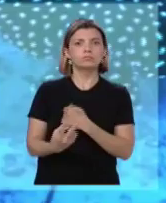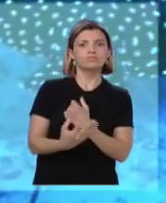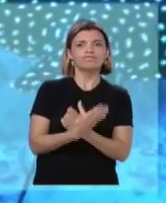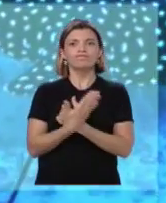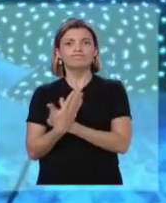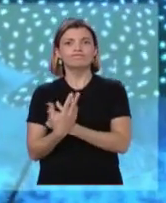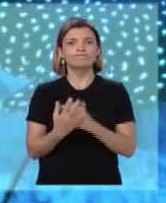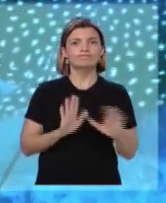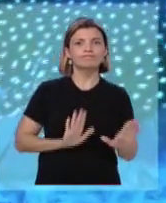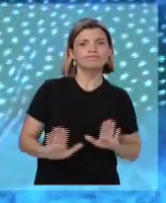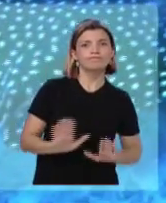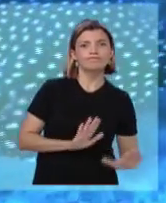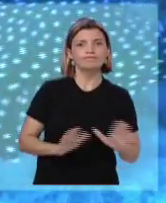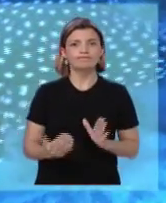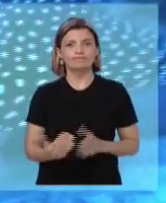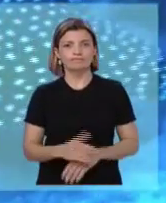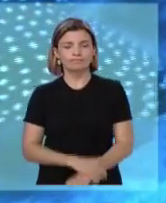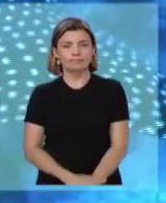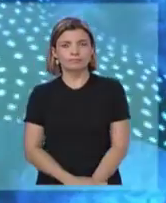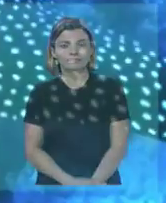se defender contra predadores.